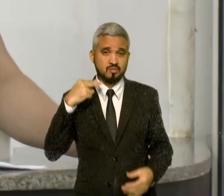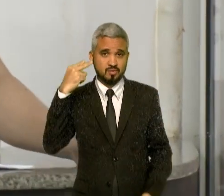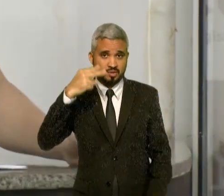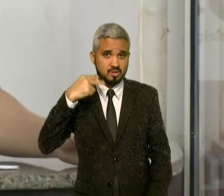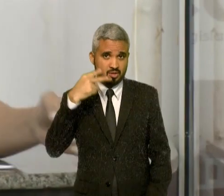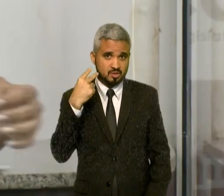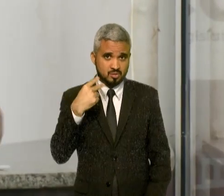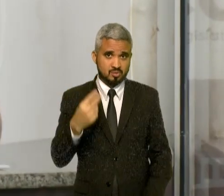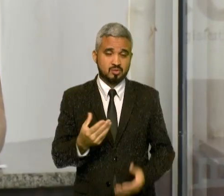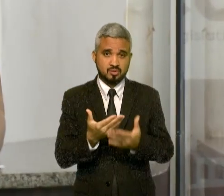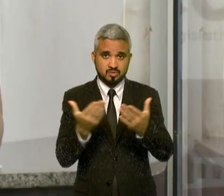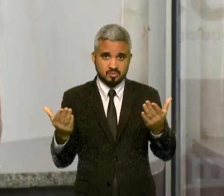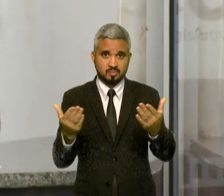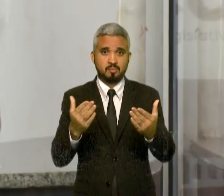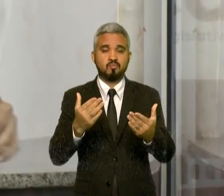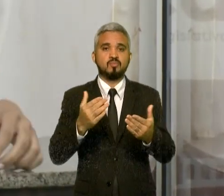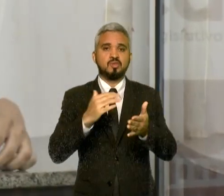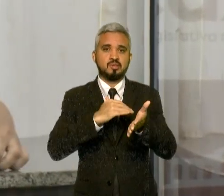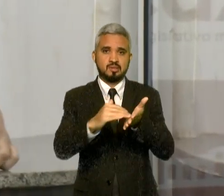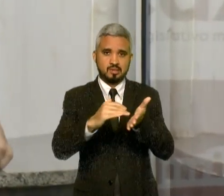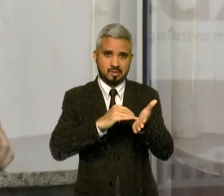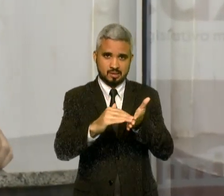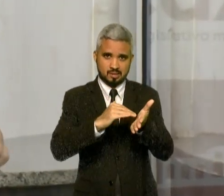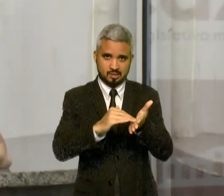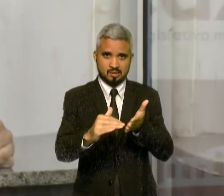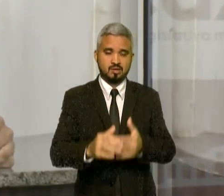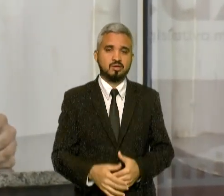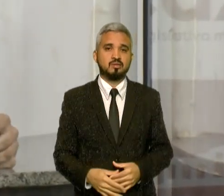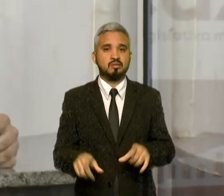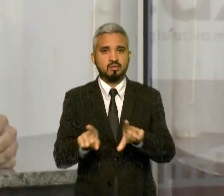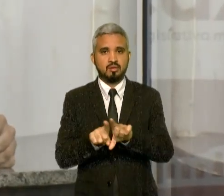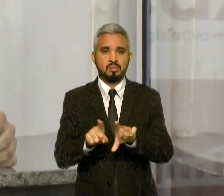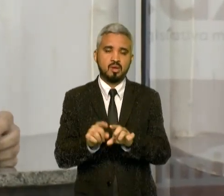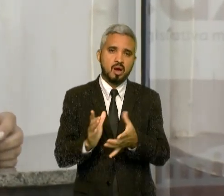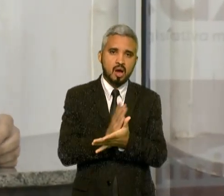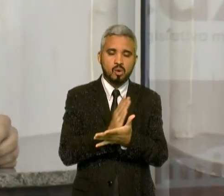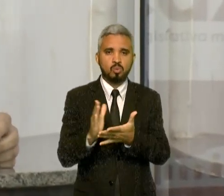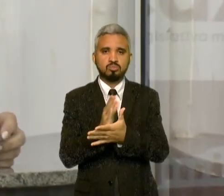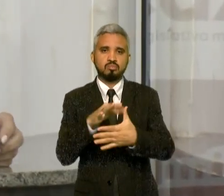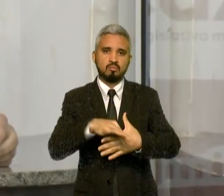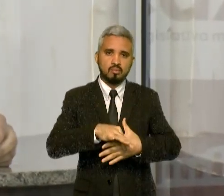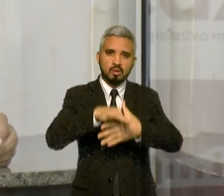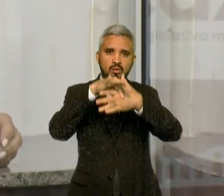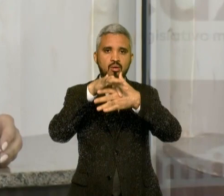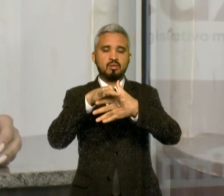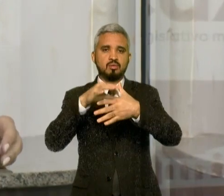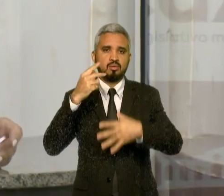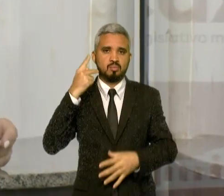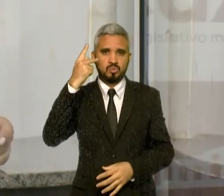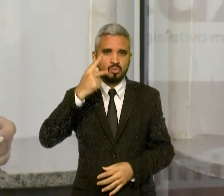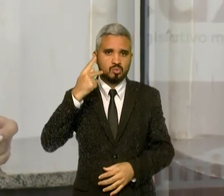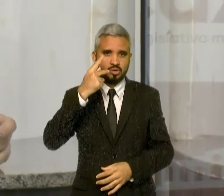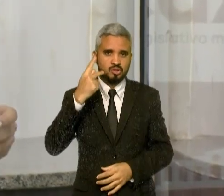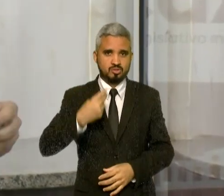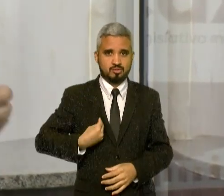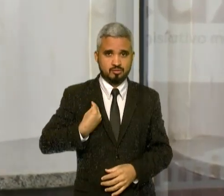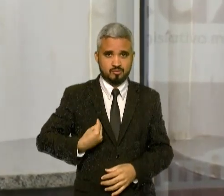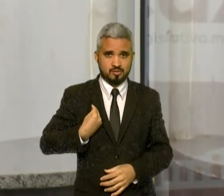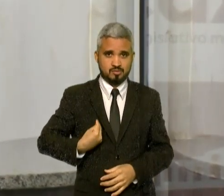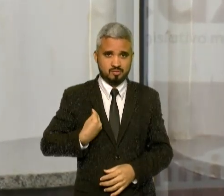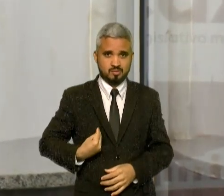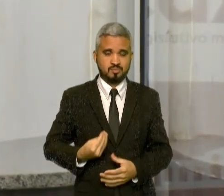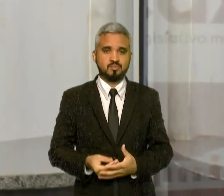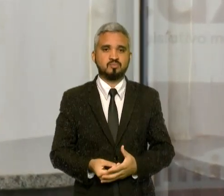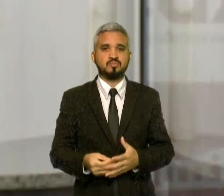vereadores, secretários, lideranças políticas que aqui se fazem presente, sociedade